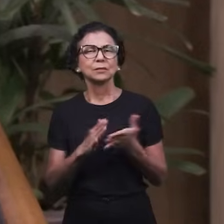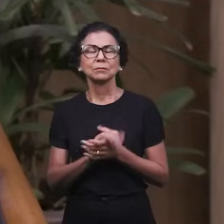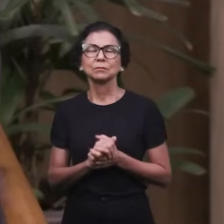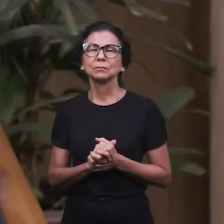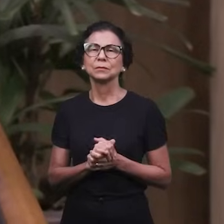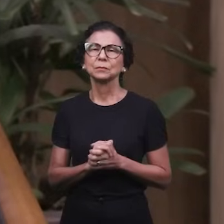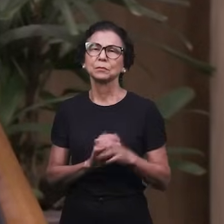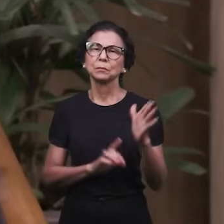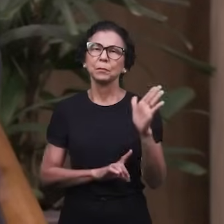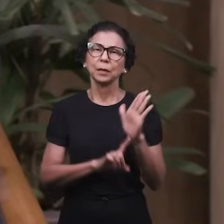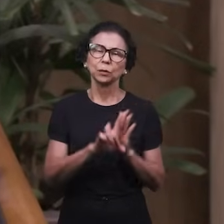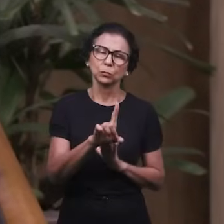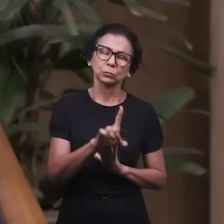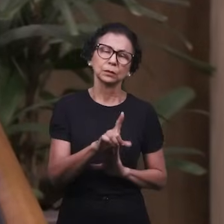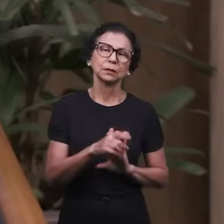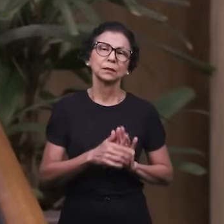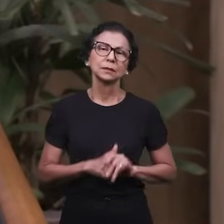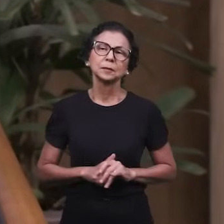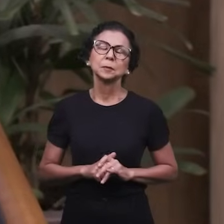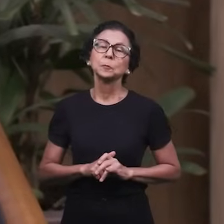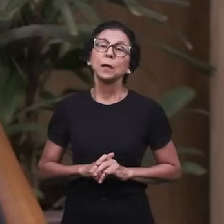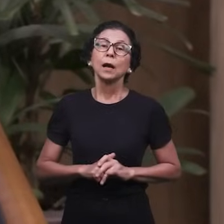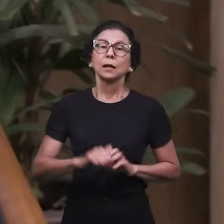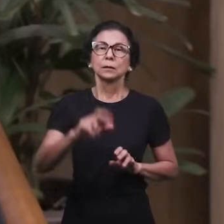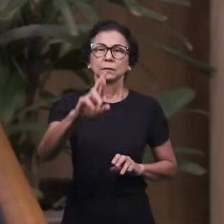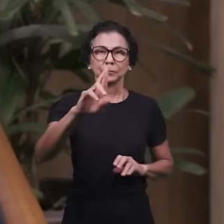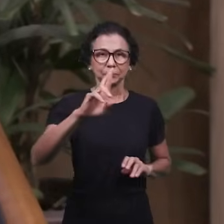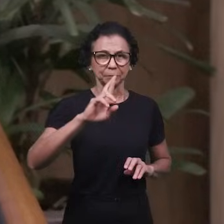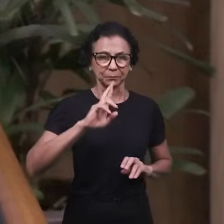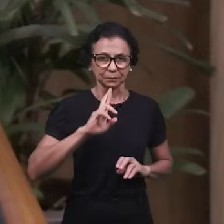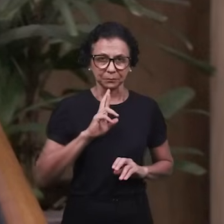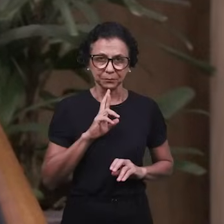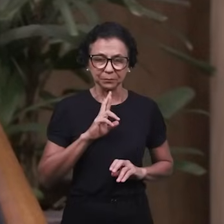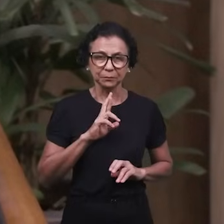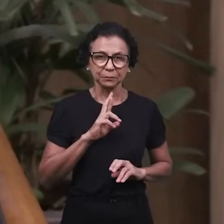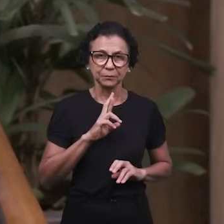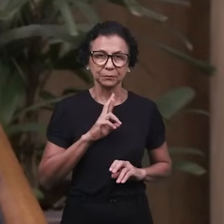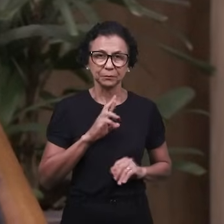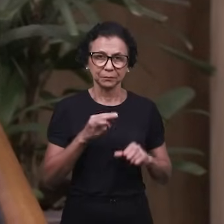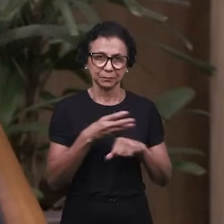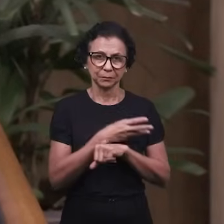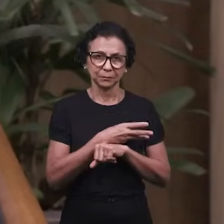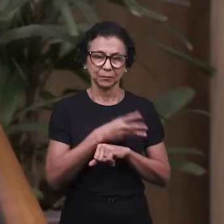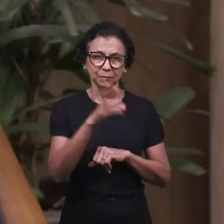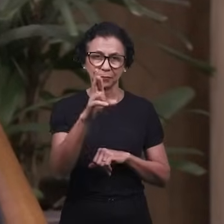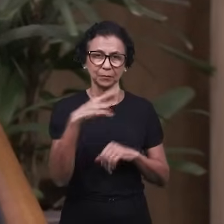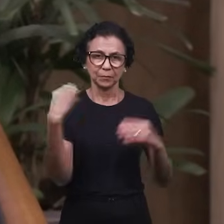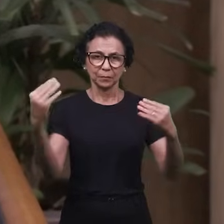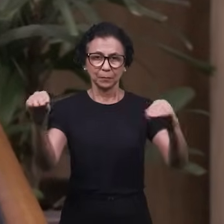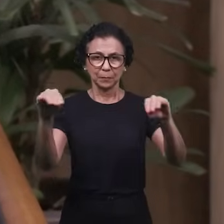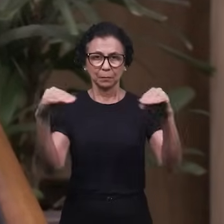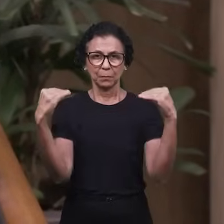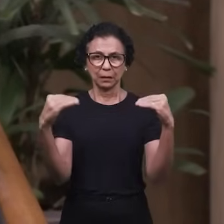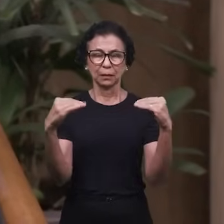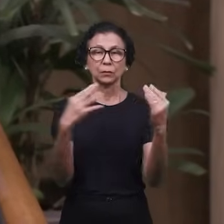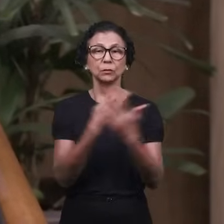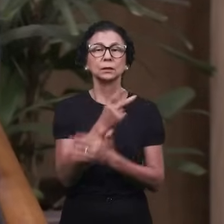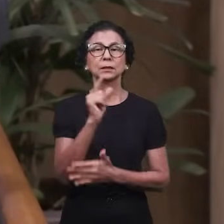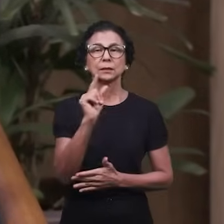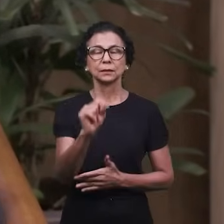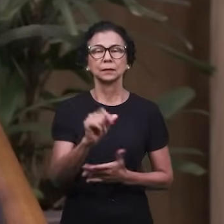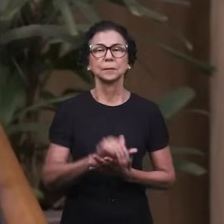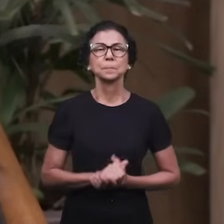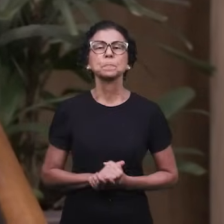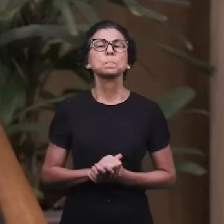forma de uma pergunta, de uma questão. Você, ao responder a pergunta, você responde ali no WhatsApp, manda para a gente. O que vai acontecer? Nós vamos